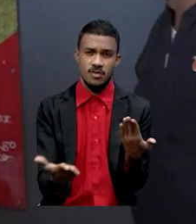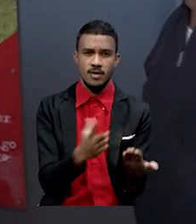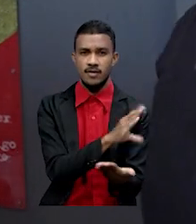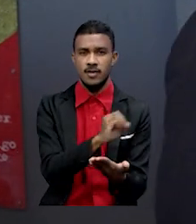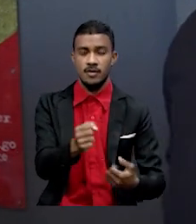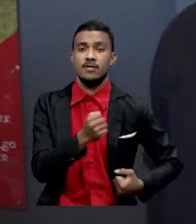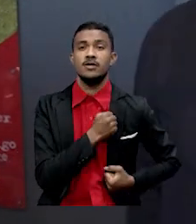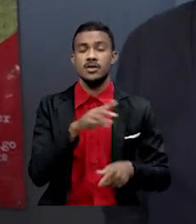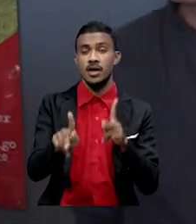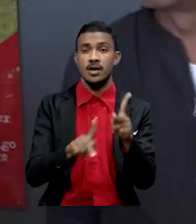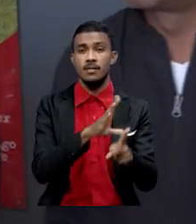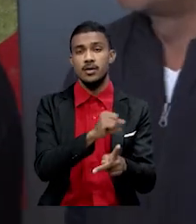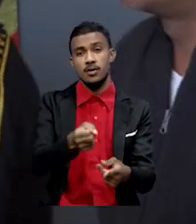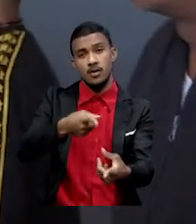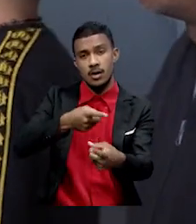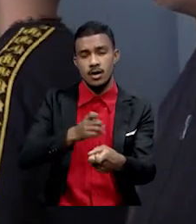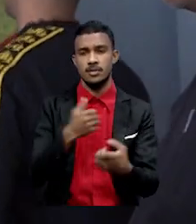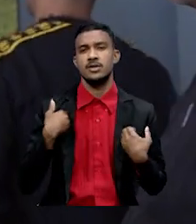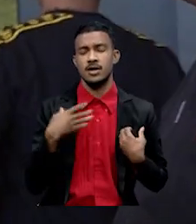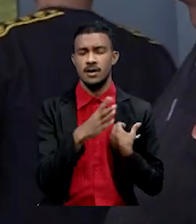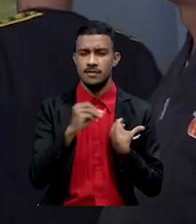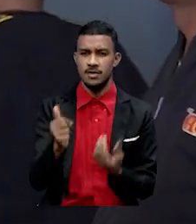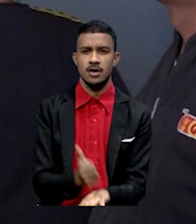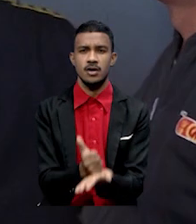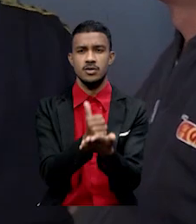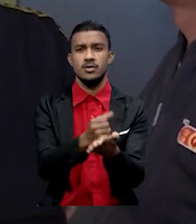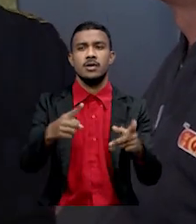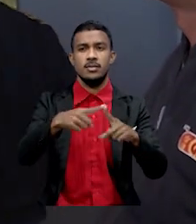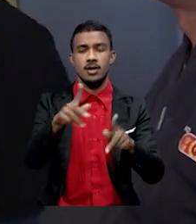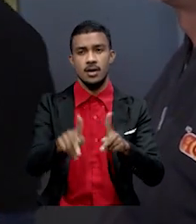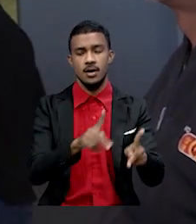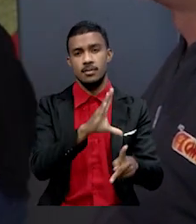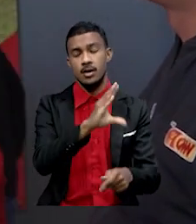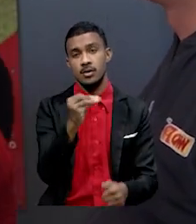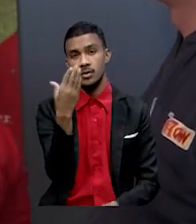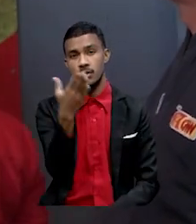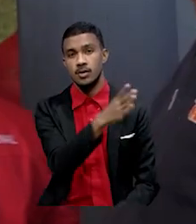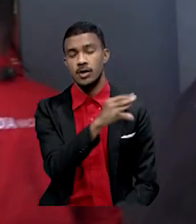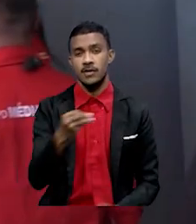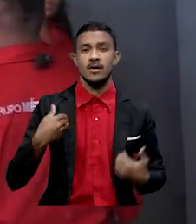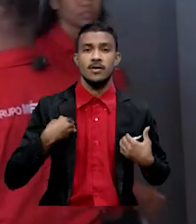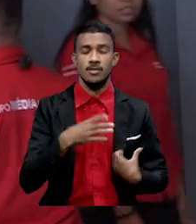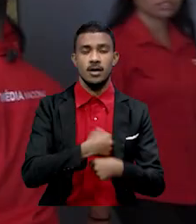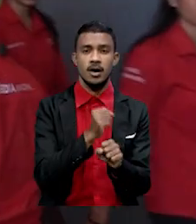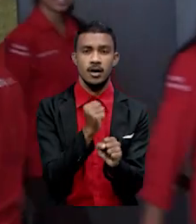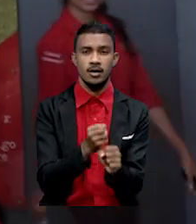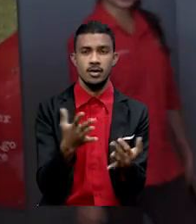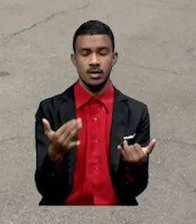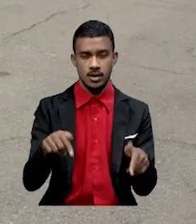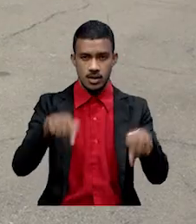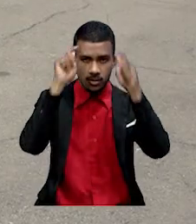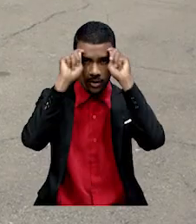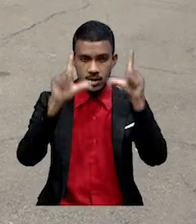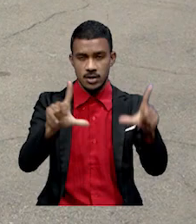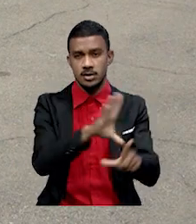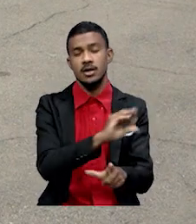são o povo em armas, possa de facto servir o povo que é o seu. E é isso que nós procuramos fazer aqui em Timor-Leste.